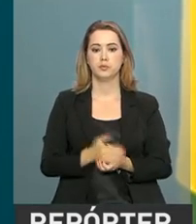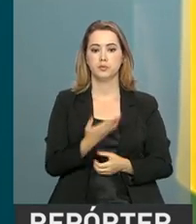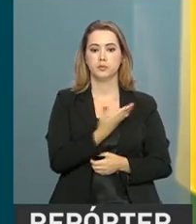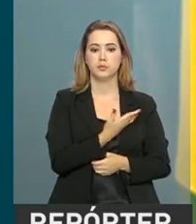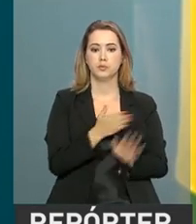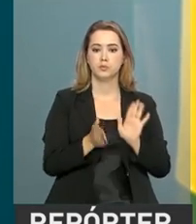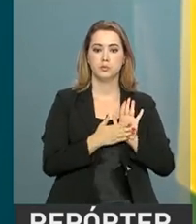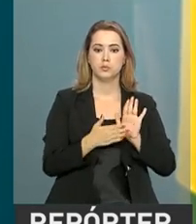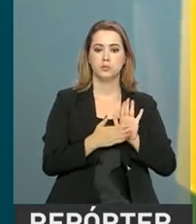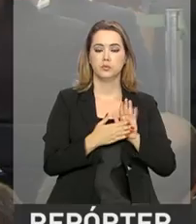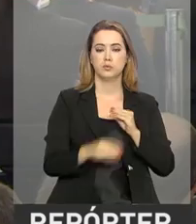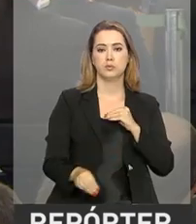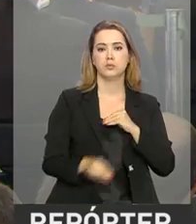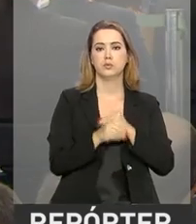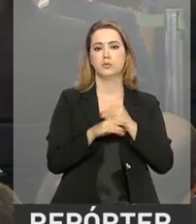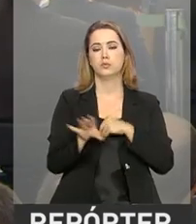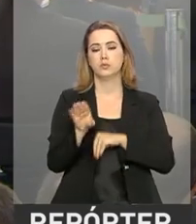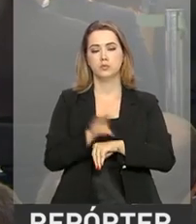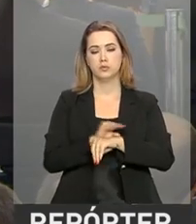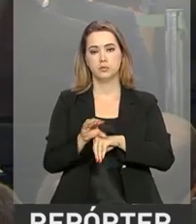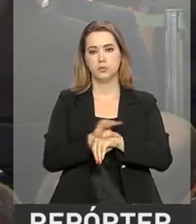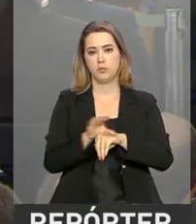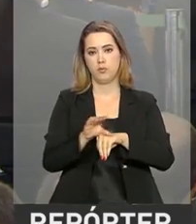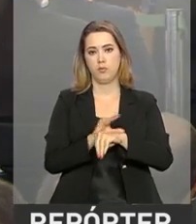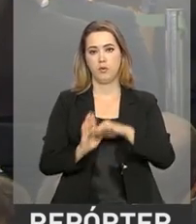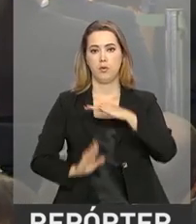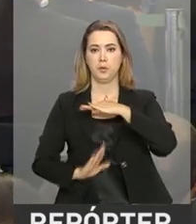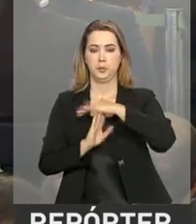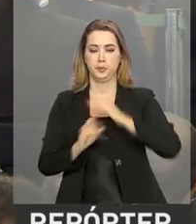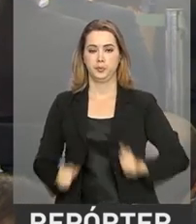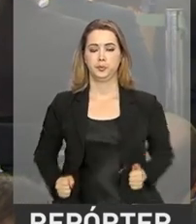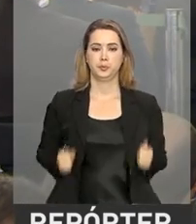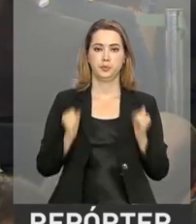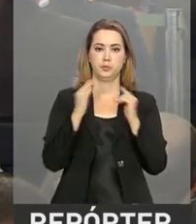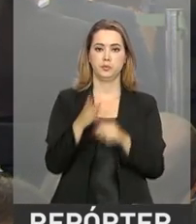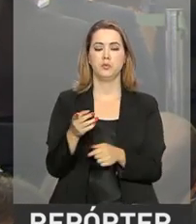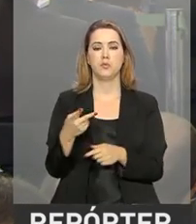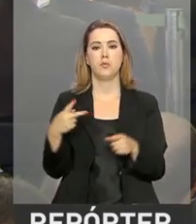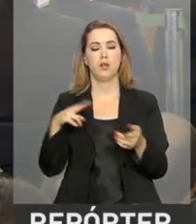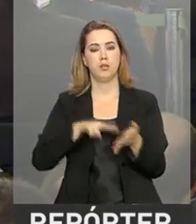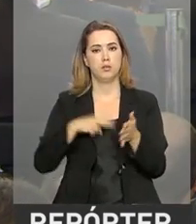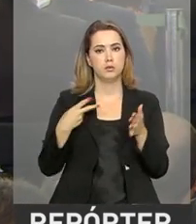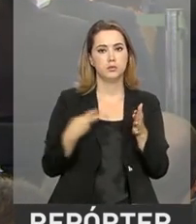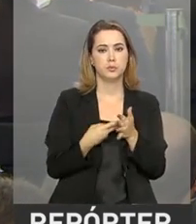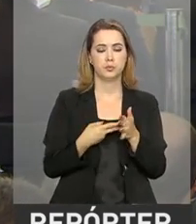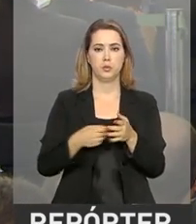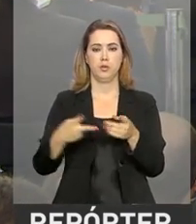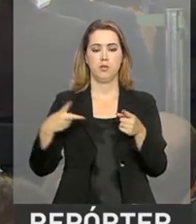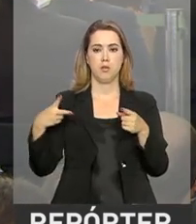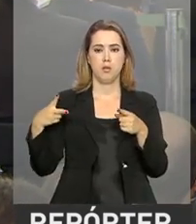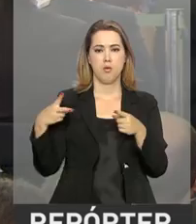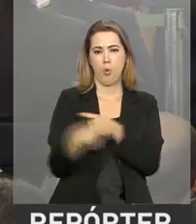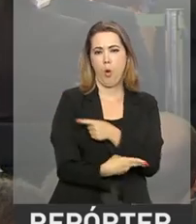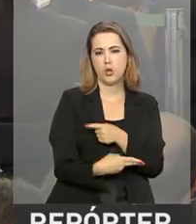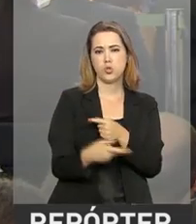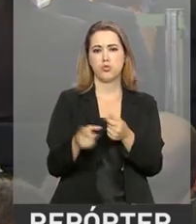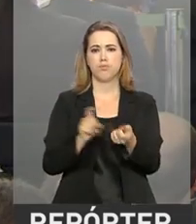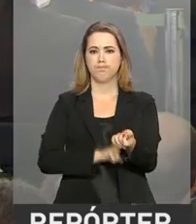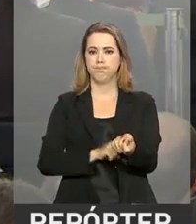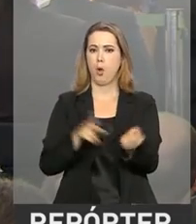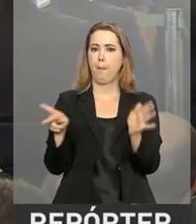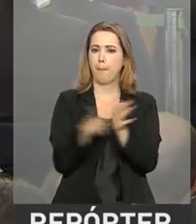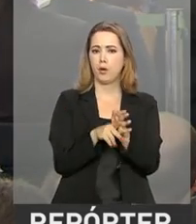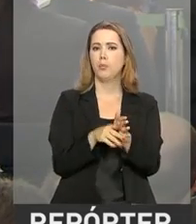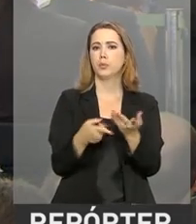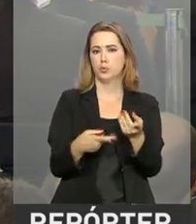constitucional, fixadora do teto de gastos públicos, que significa cortar na própria carne, porque, convenhamos, qual é o governante